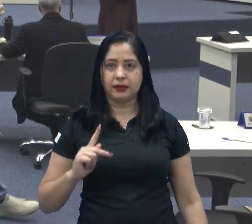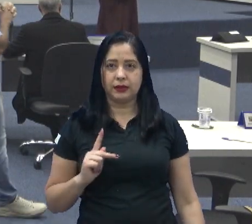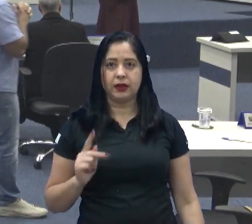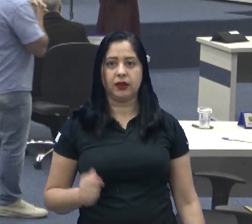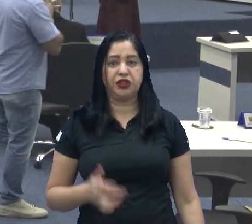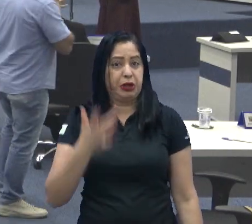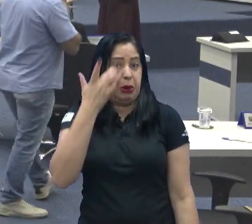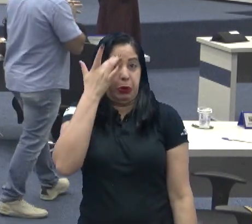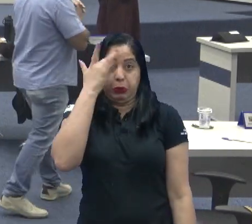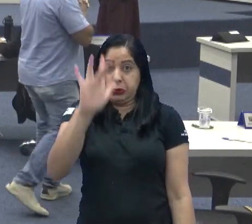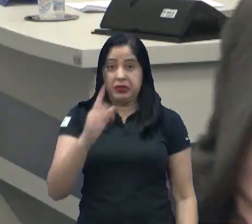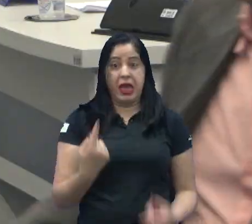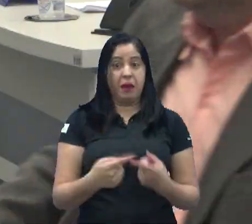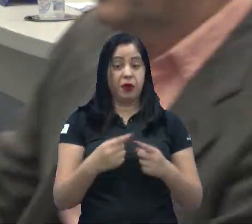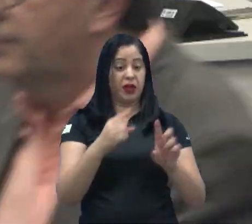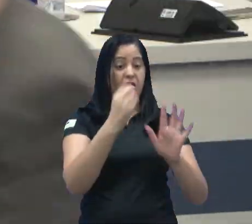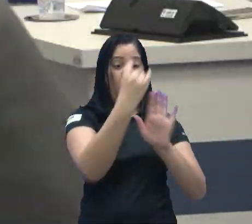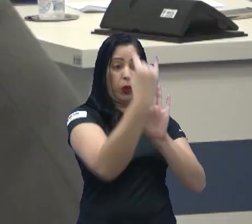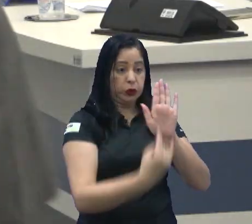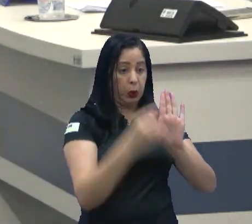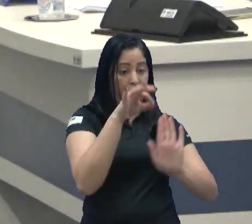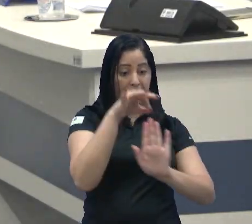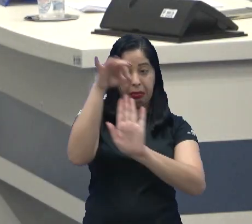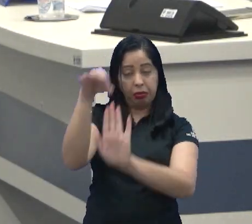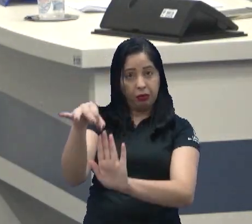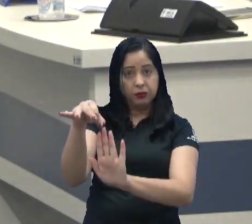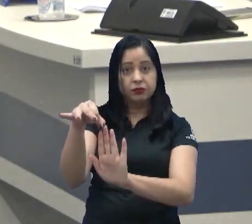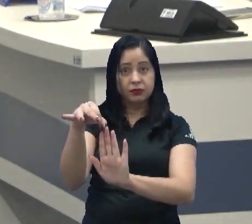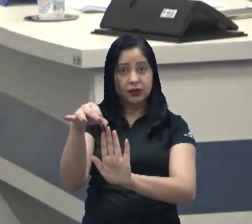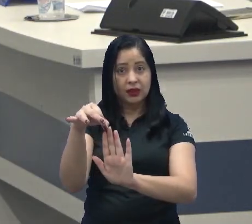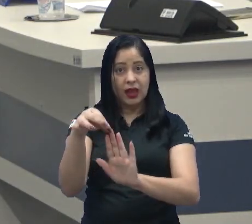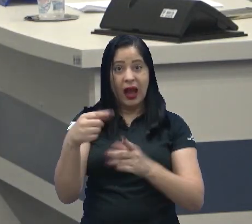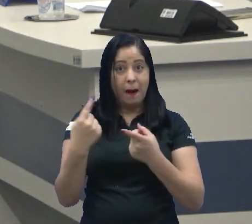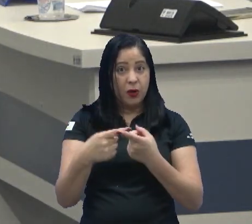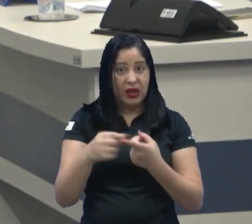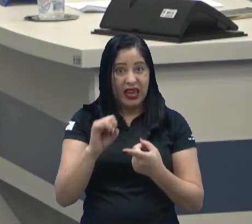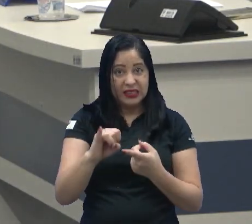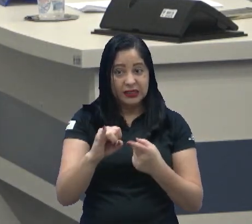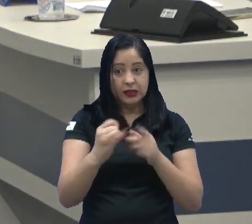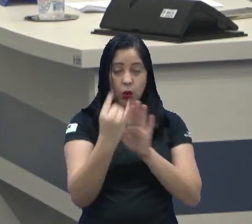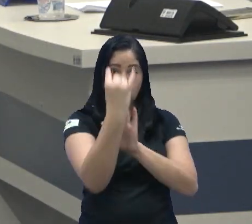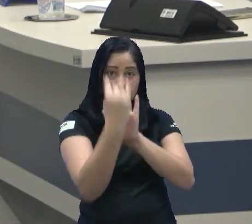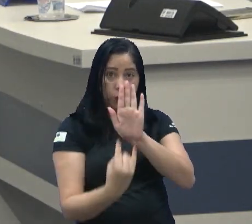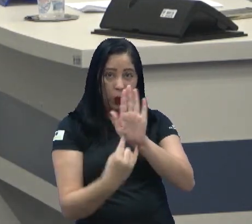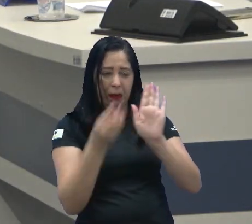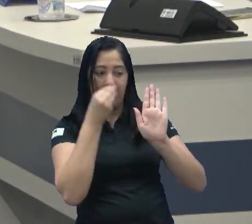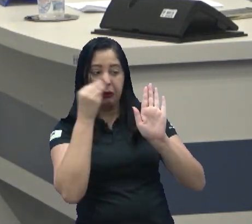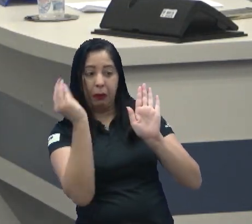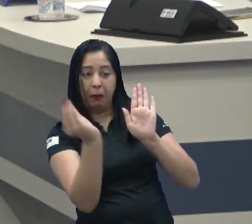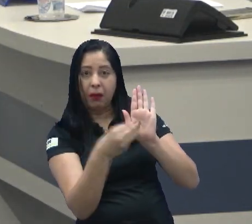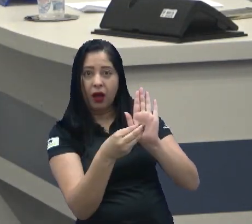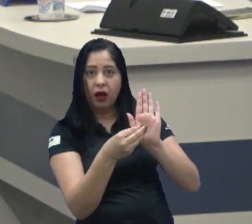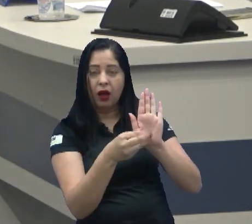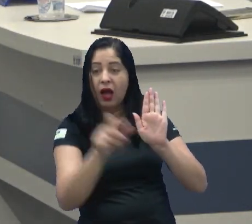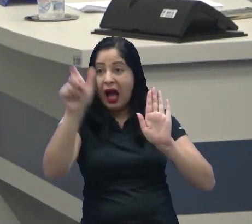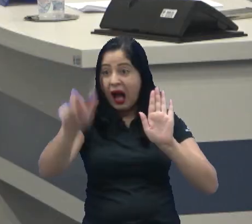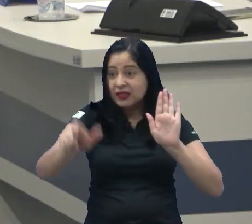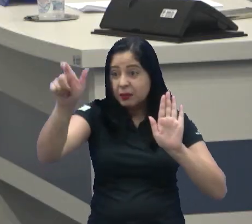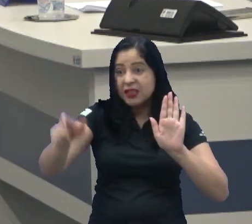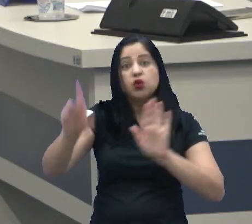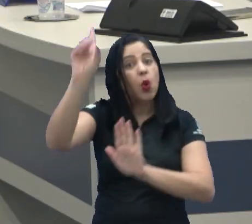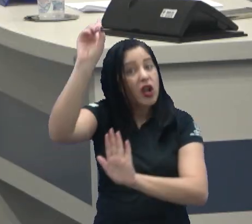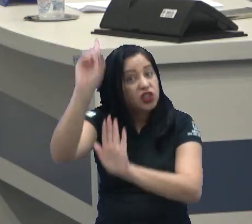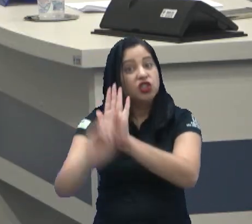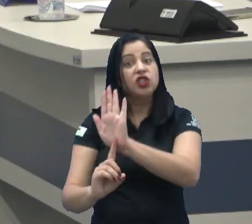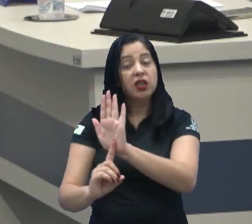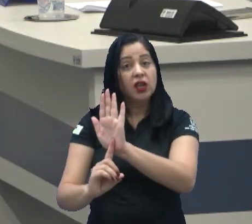esse destaque, até porque se o requerimento for rejeitado, esse munícipe tem o direito de ir